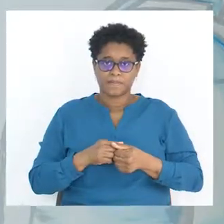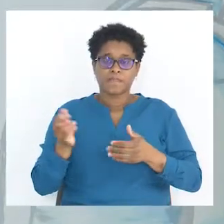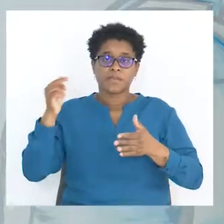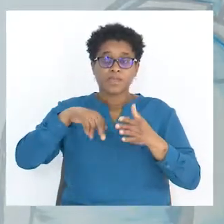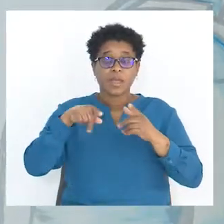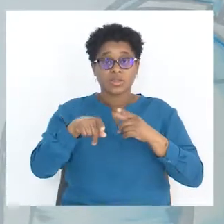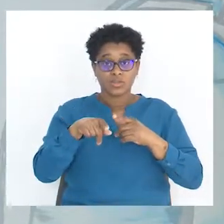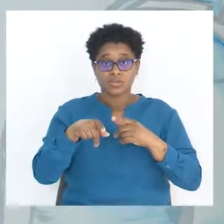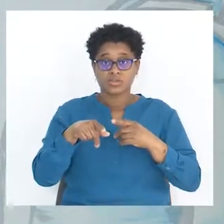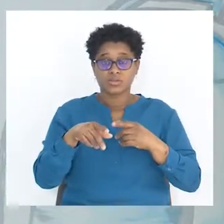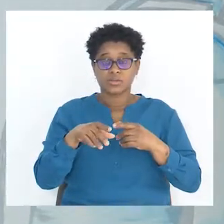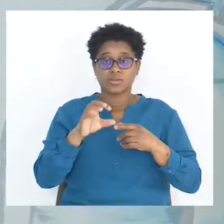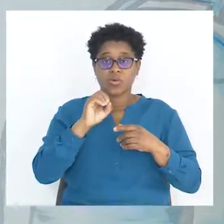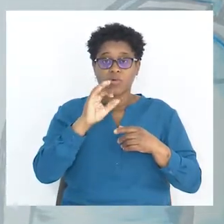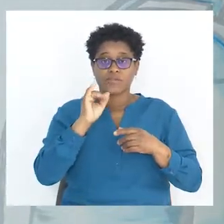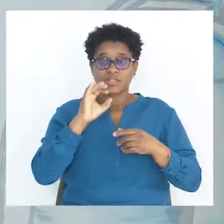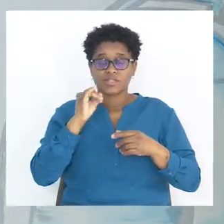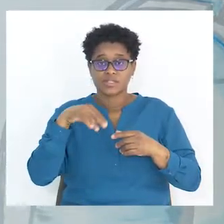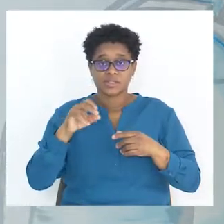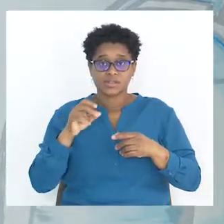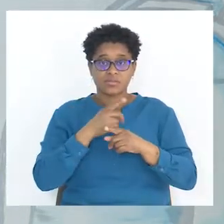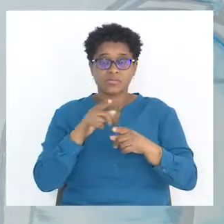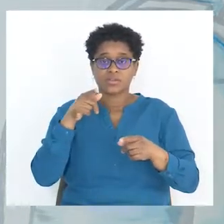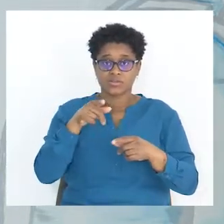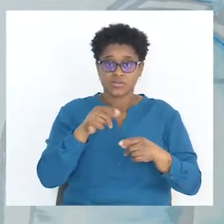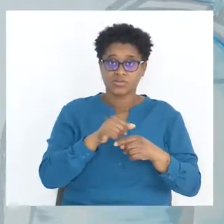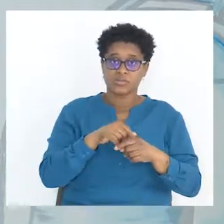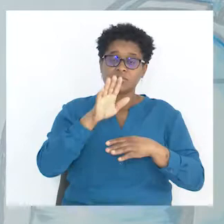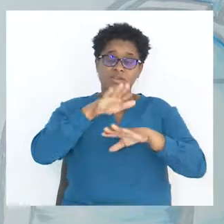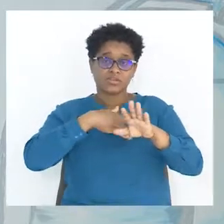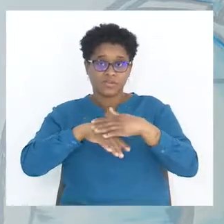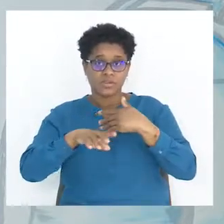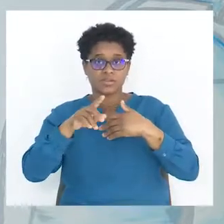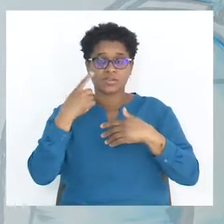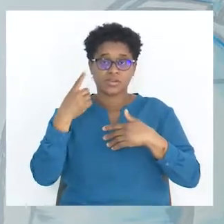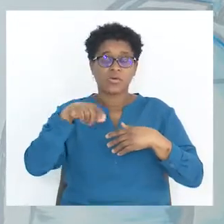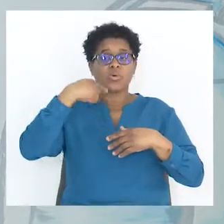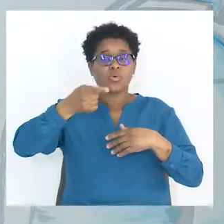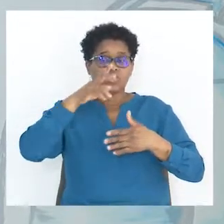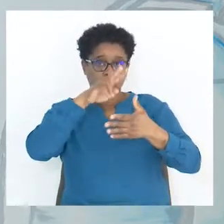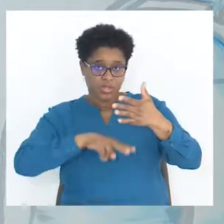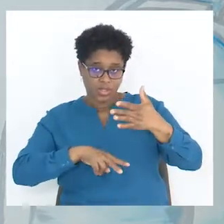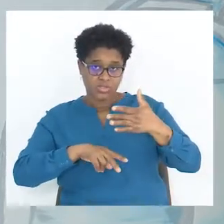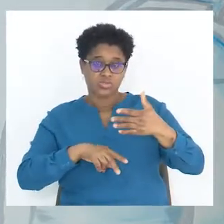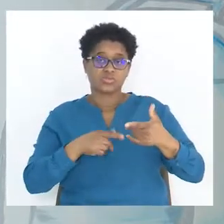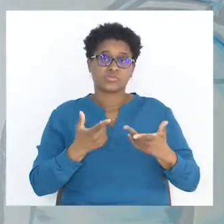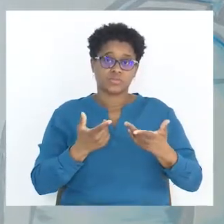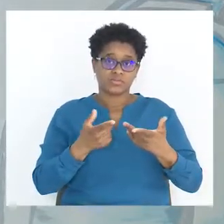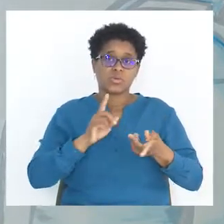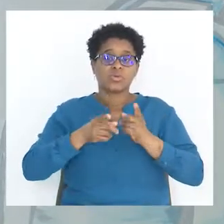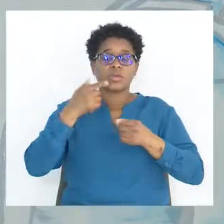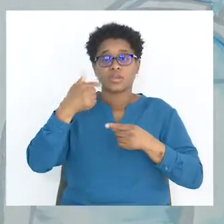Logo à entrada eu disse que são oficinas porque tu vais servir de texto e vais elaborar outro texto a partir daquilo. Então aqui tu